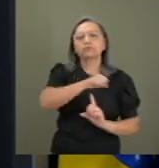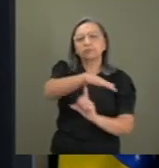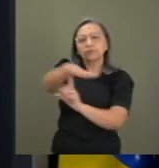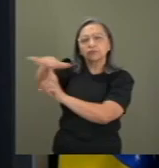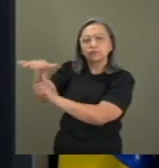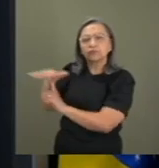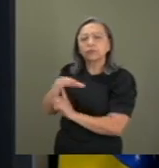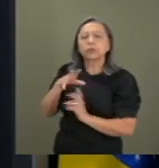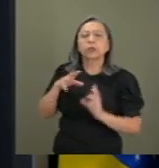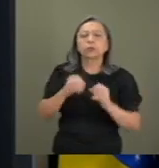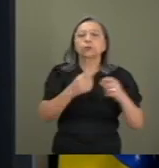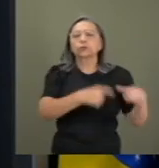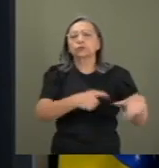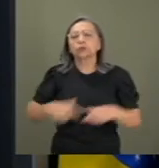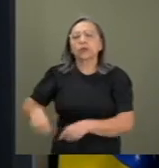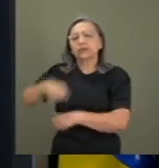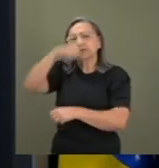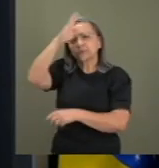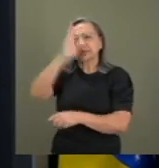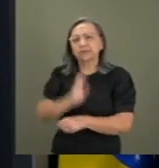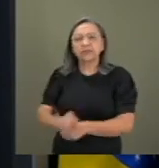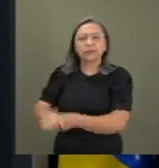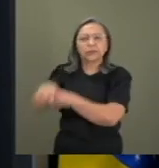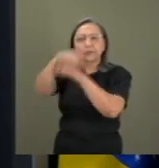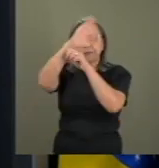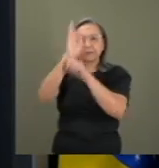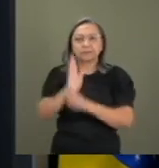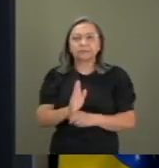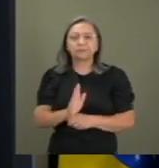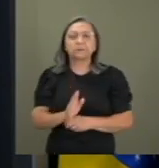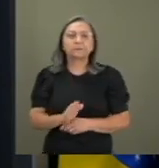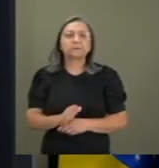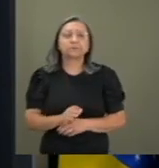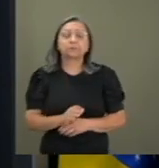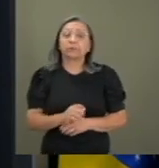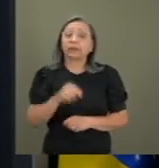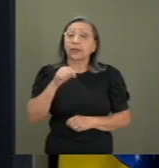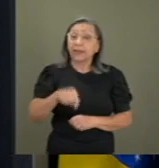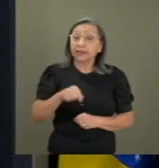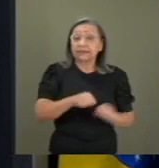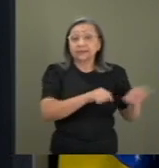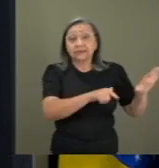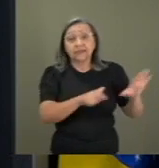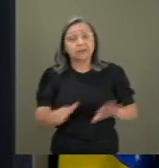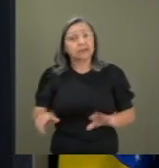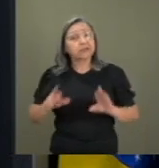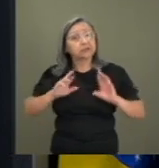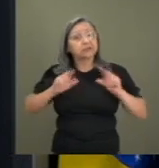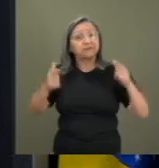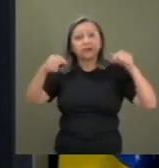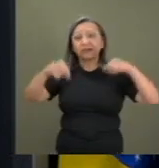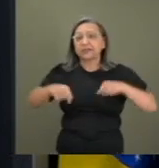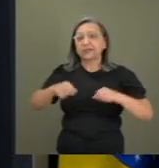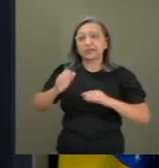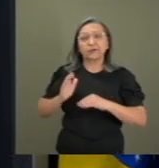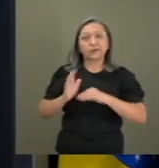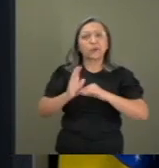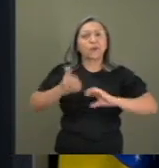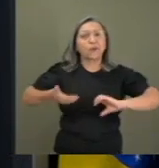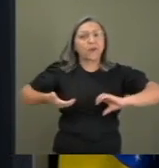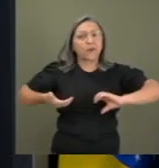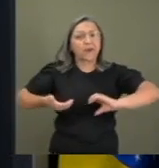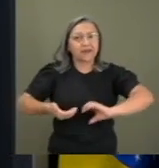para todos os cantos do Brasil, praticamente. É uma semana atípica aqui no Congresso Nacional, né? A